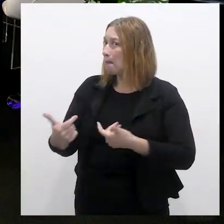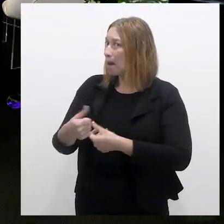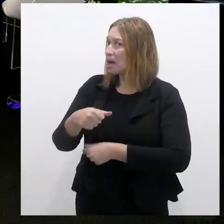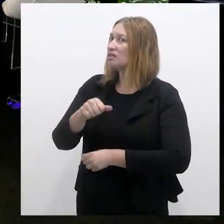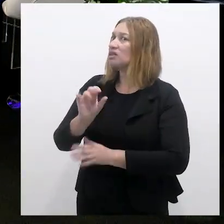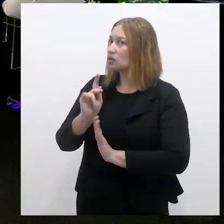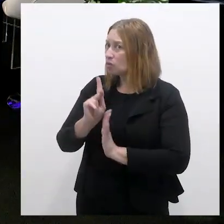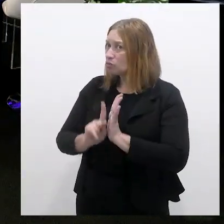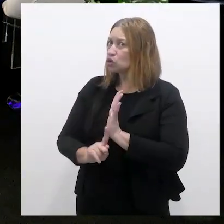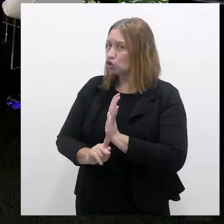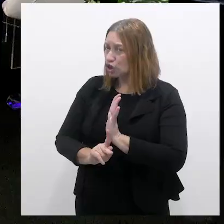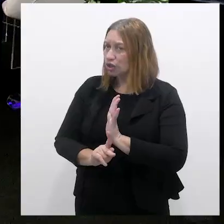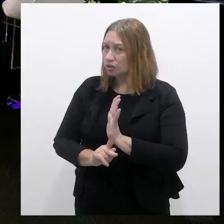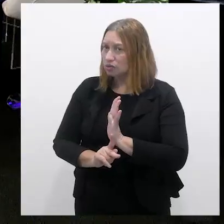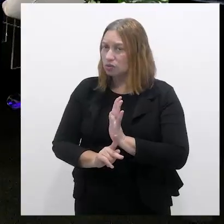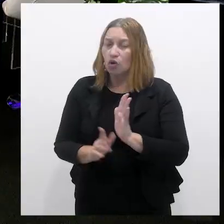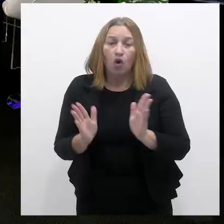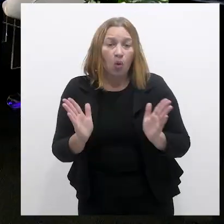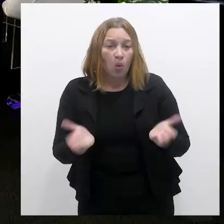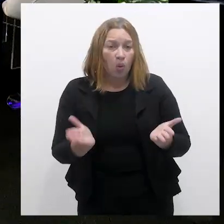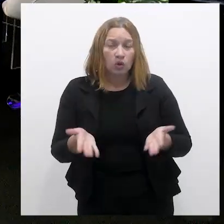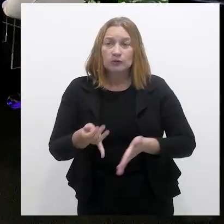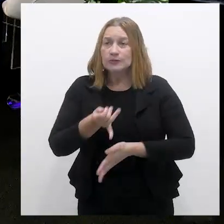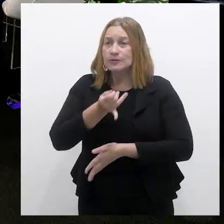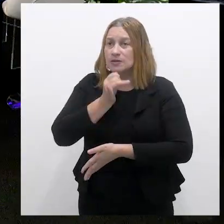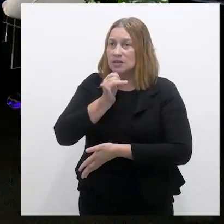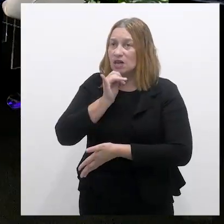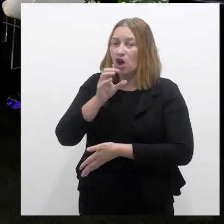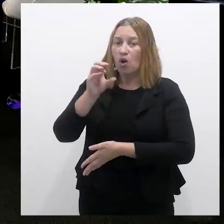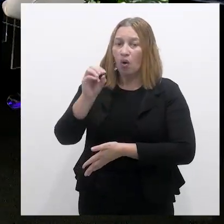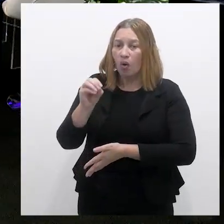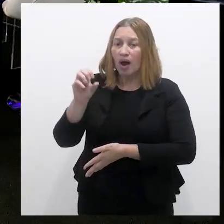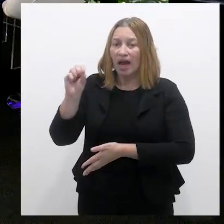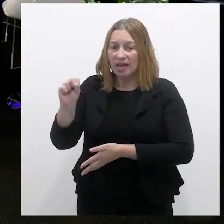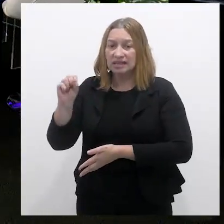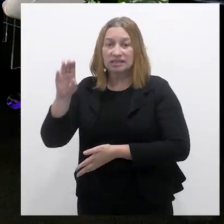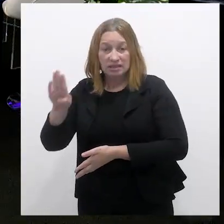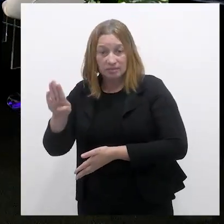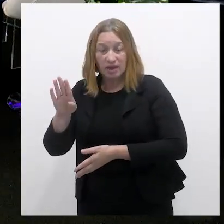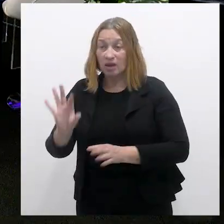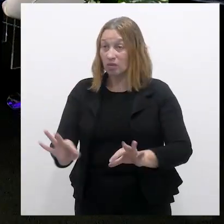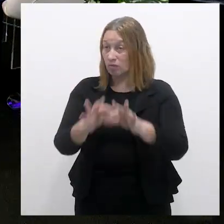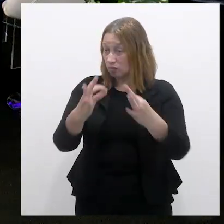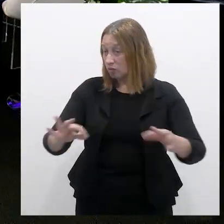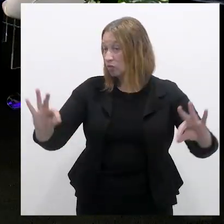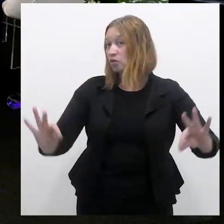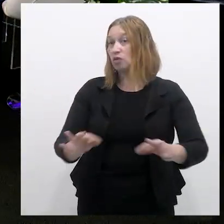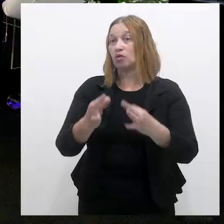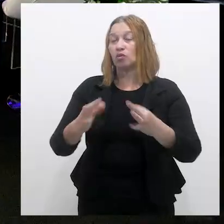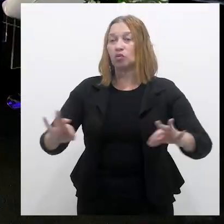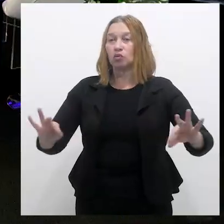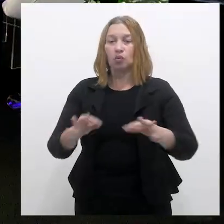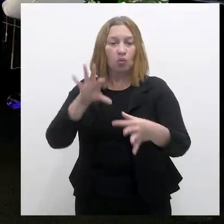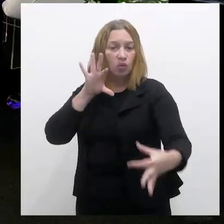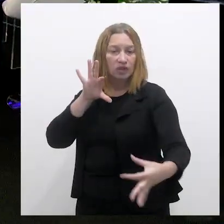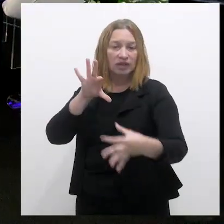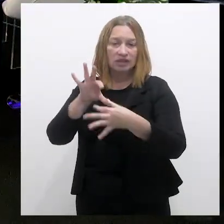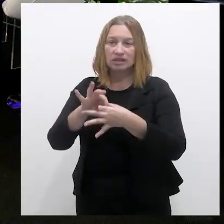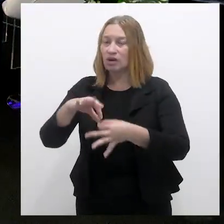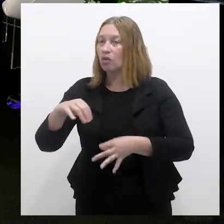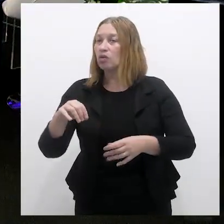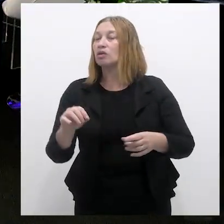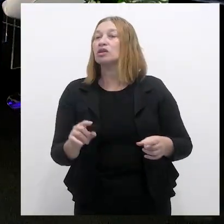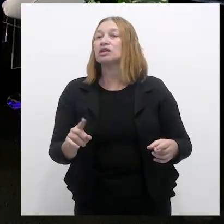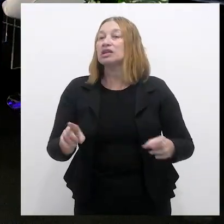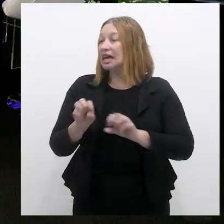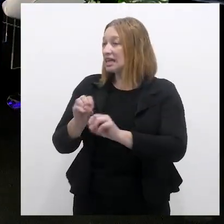ir. maravilhoso, um projeto televisivo. Sim. Hoje, por exemplo, a OSB mesmo faz o projeto Conexões Musicais. Eles